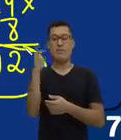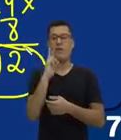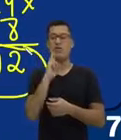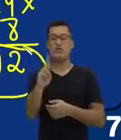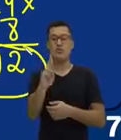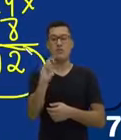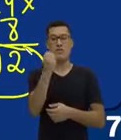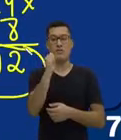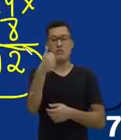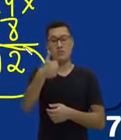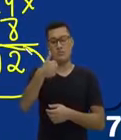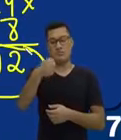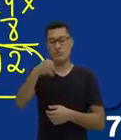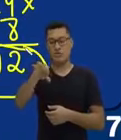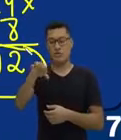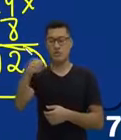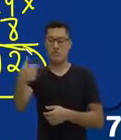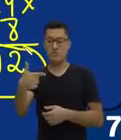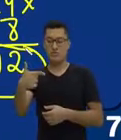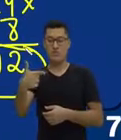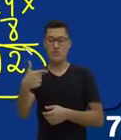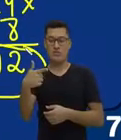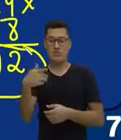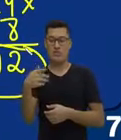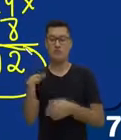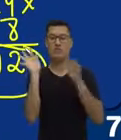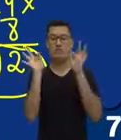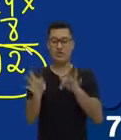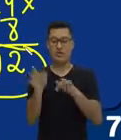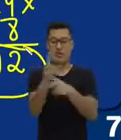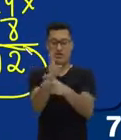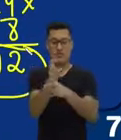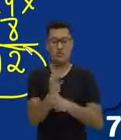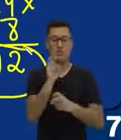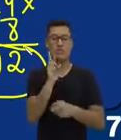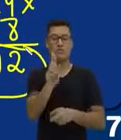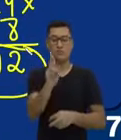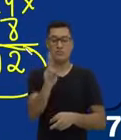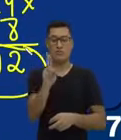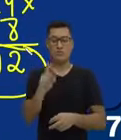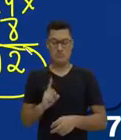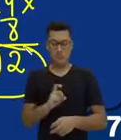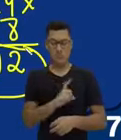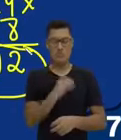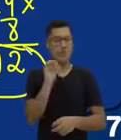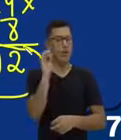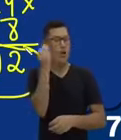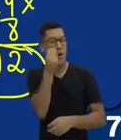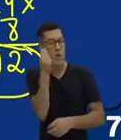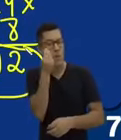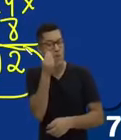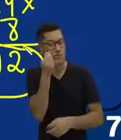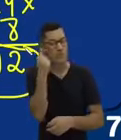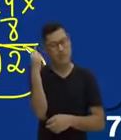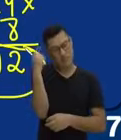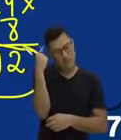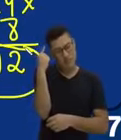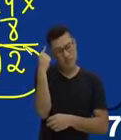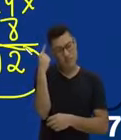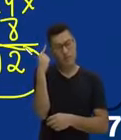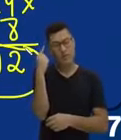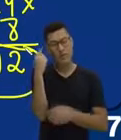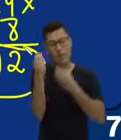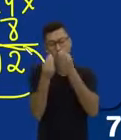nosso total de bactérias, tá certo? E aí, observa, o aluno pode pensar, professor, e se eu